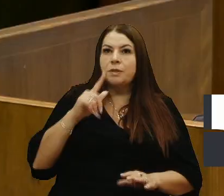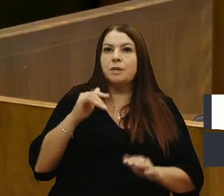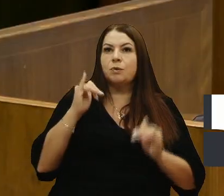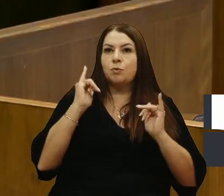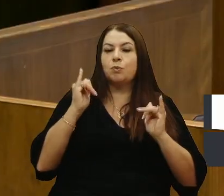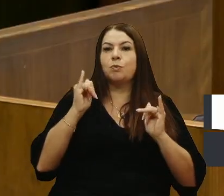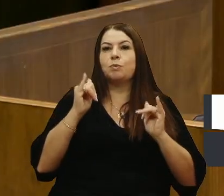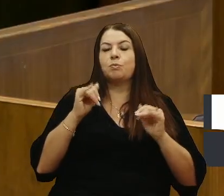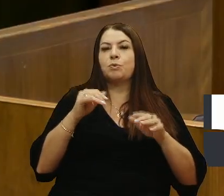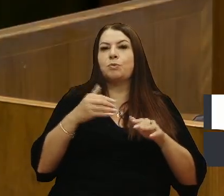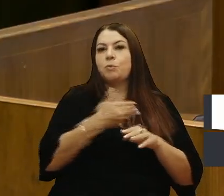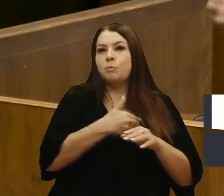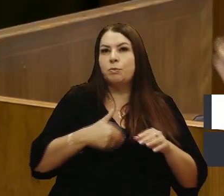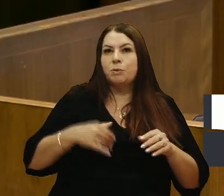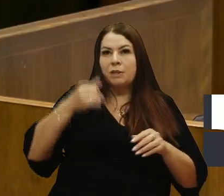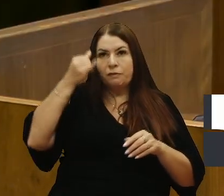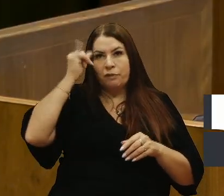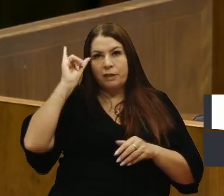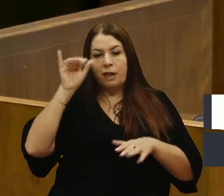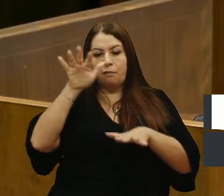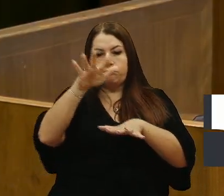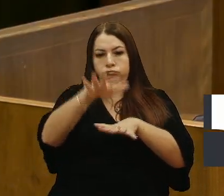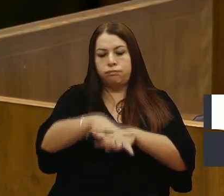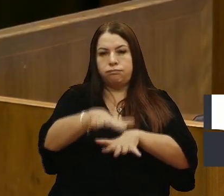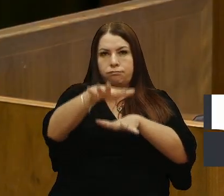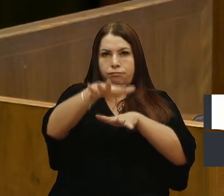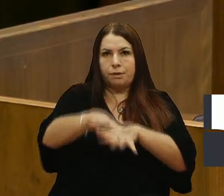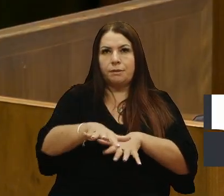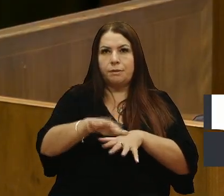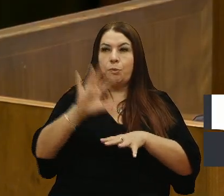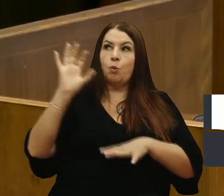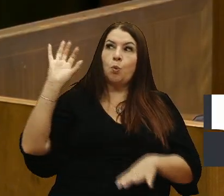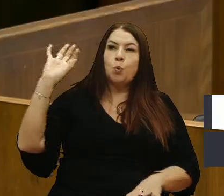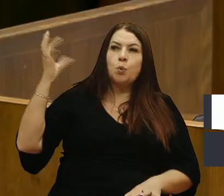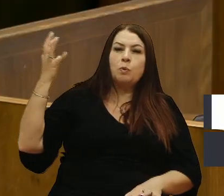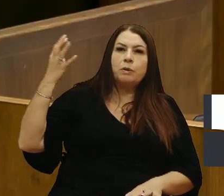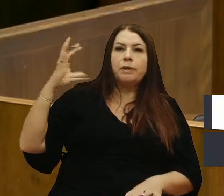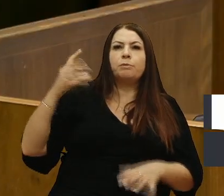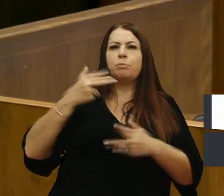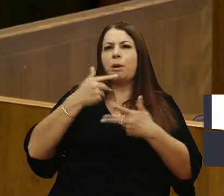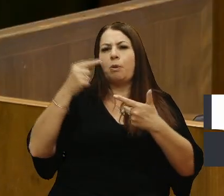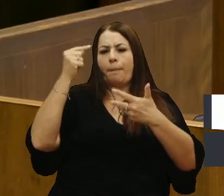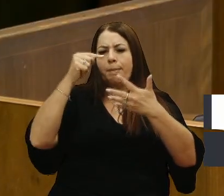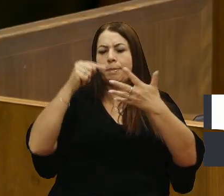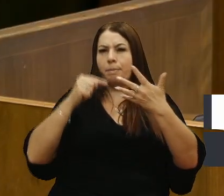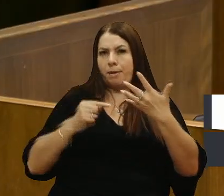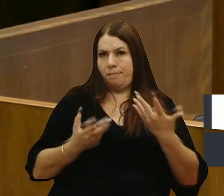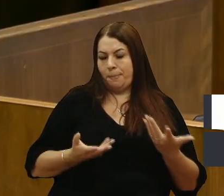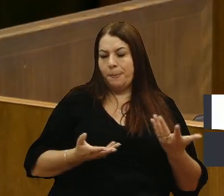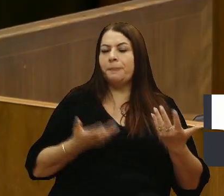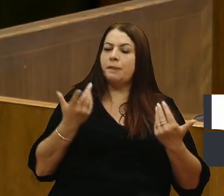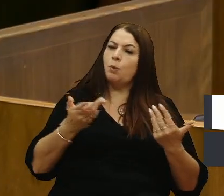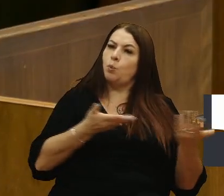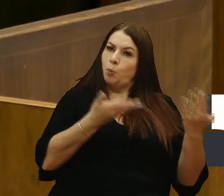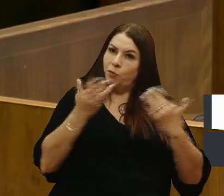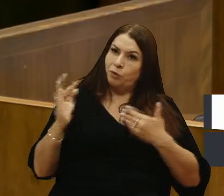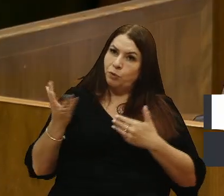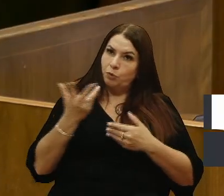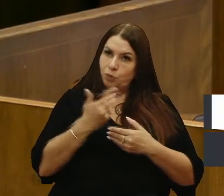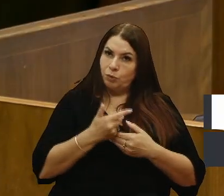transporte coletivo para evitar congestionamento, a questão climática e uma série de coisas. Então, eu convido a